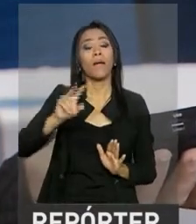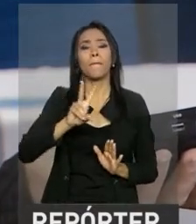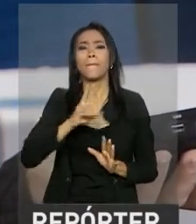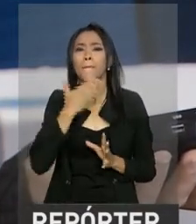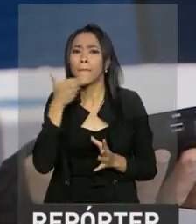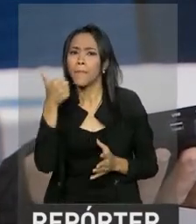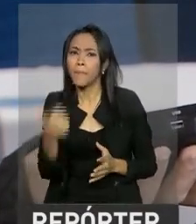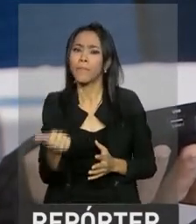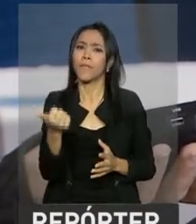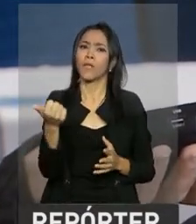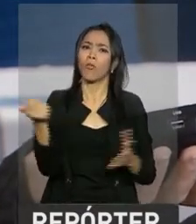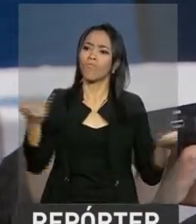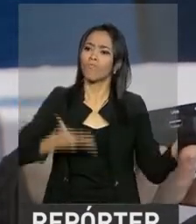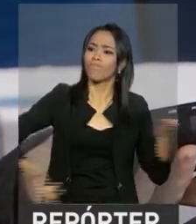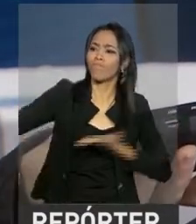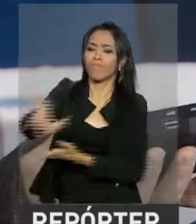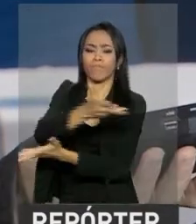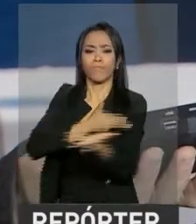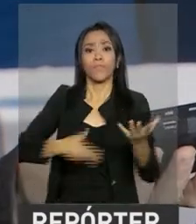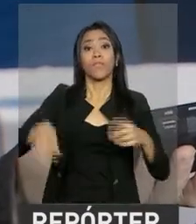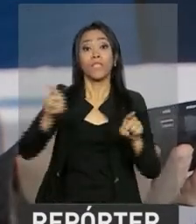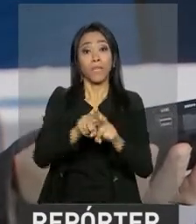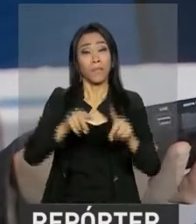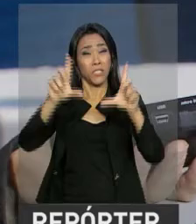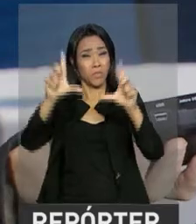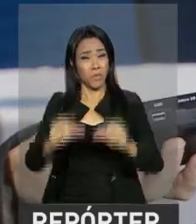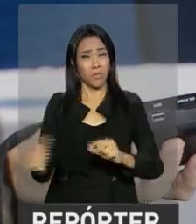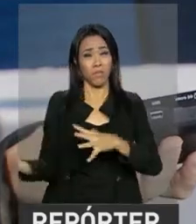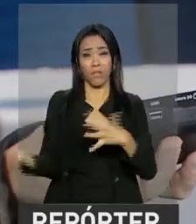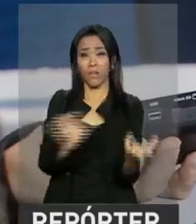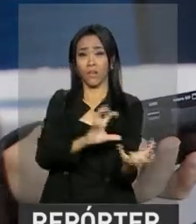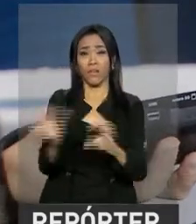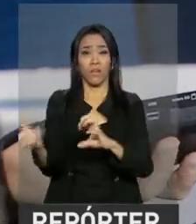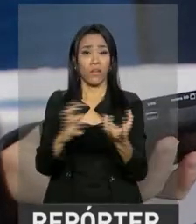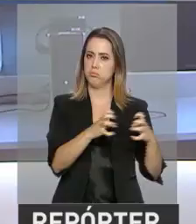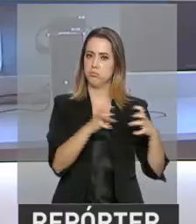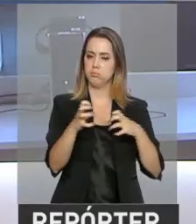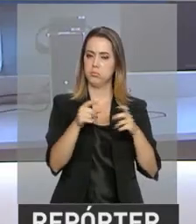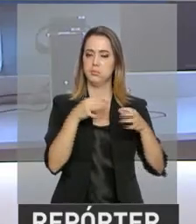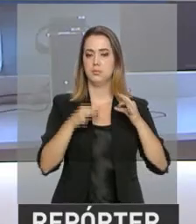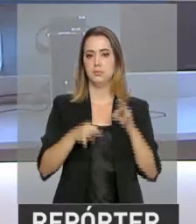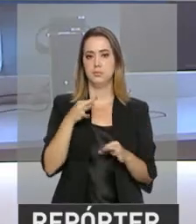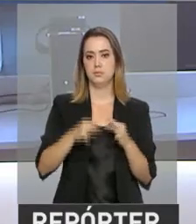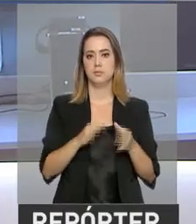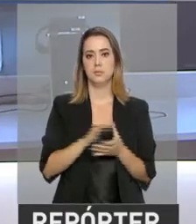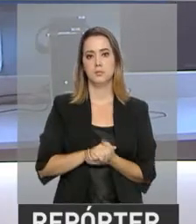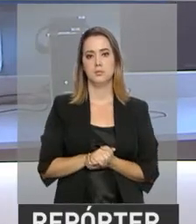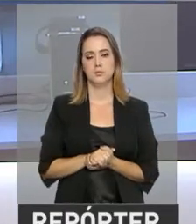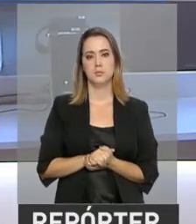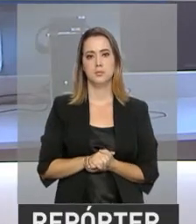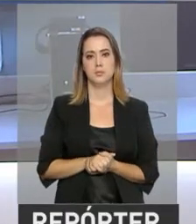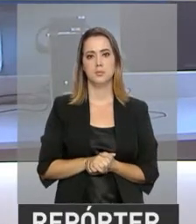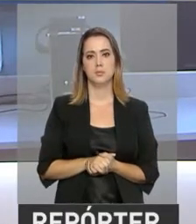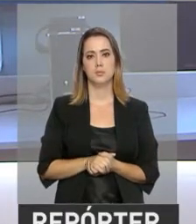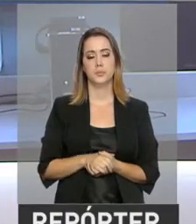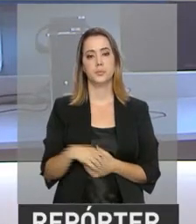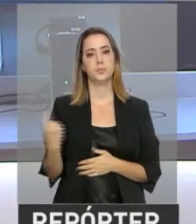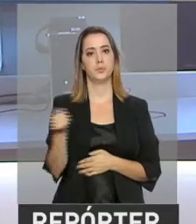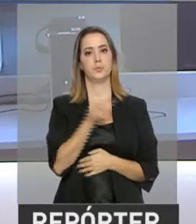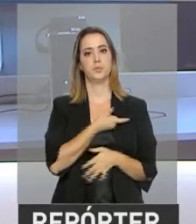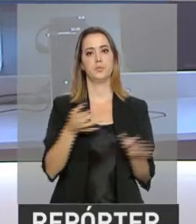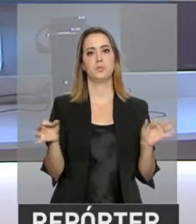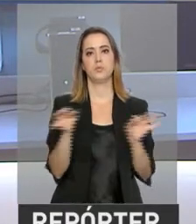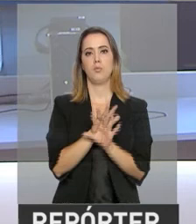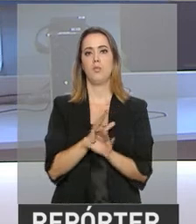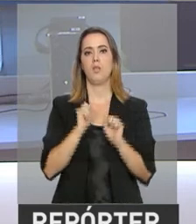no social e além de diminuição de conflitos que hoje são levados ao judiciário o repórter nbr fica por